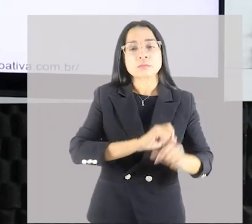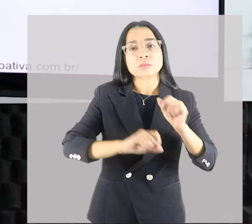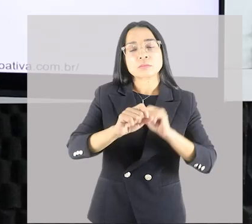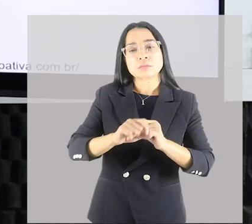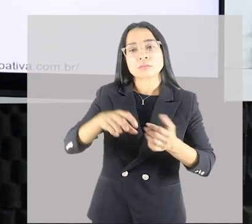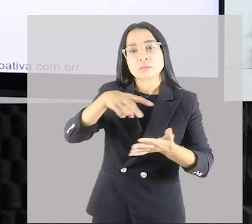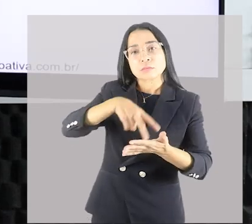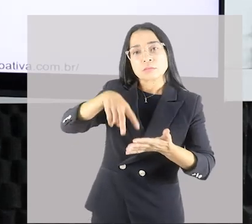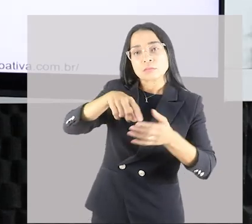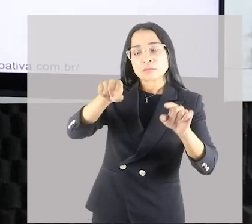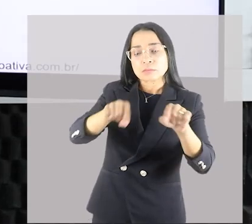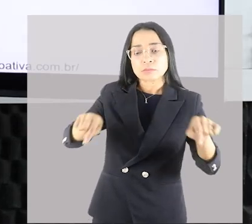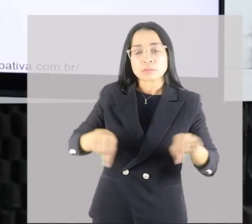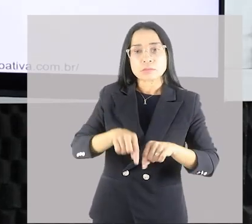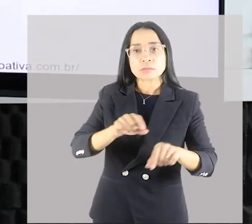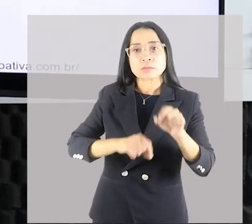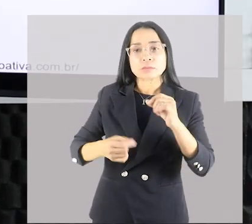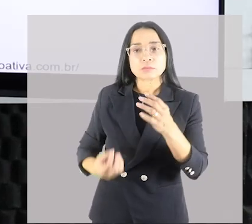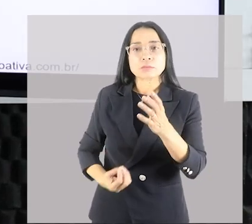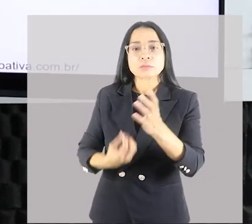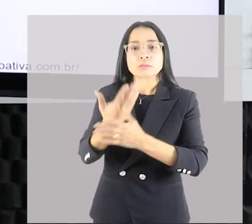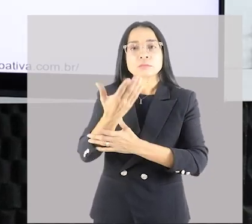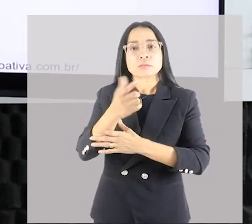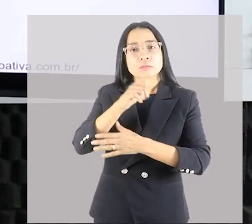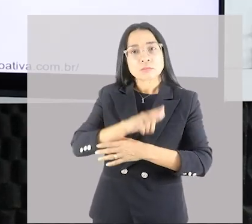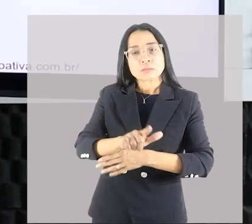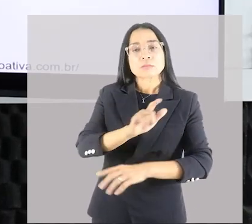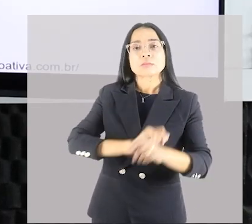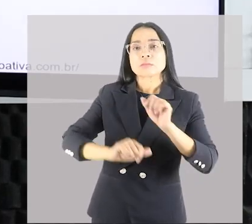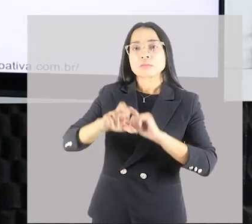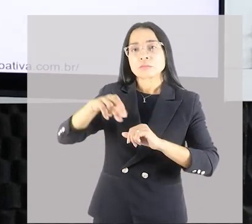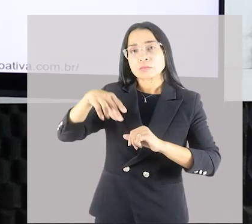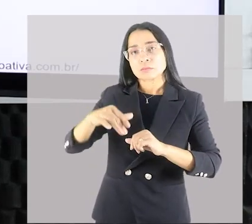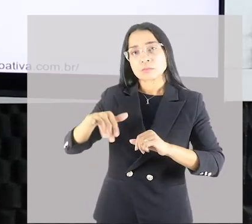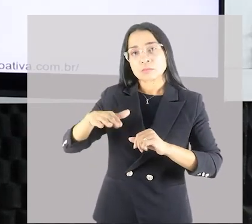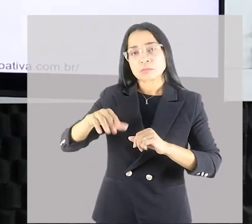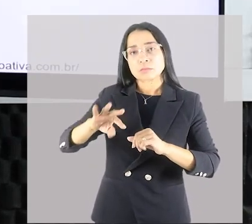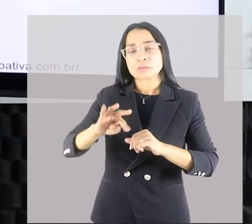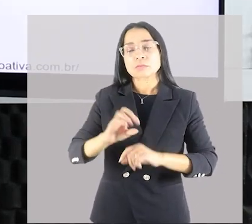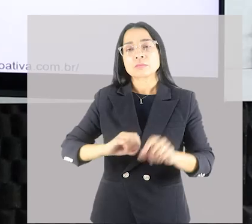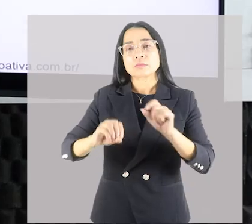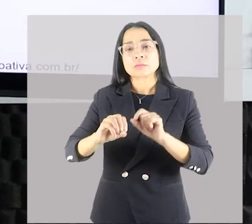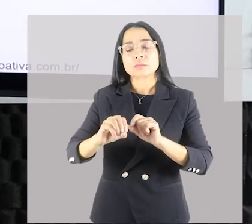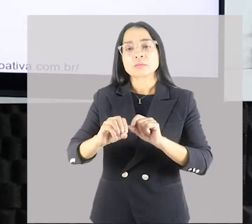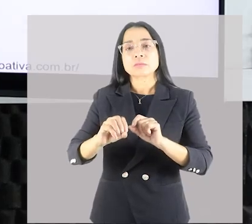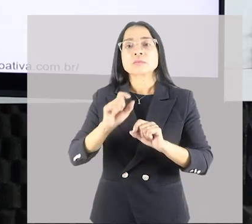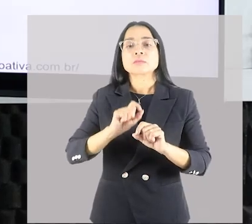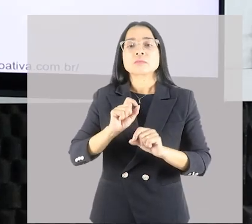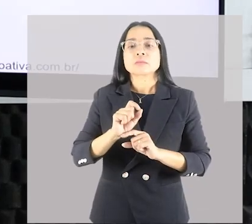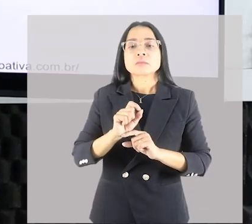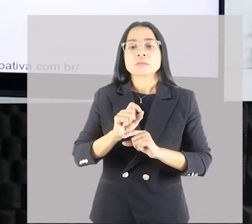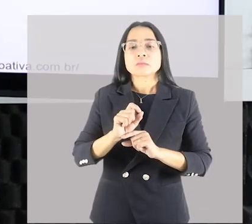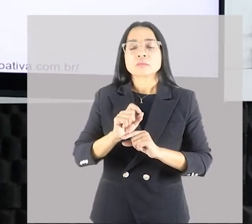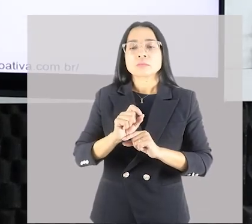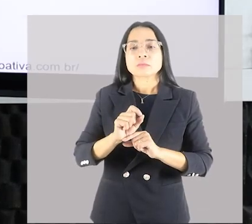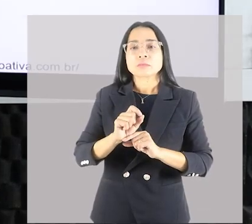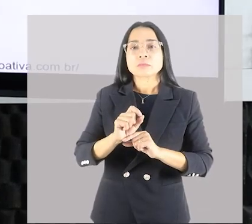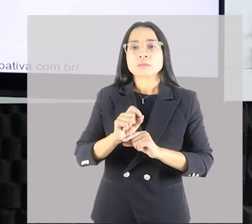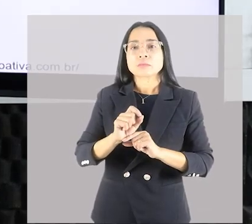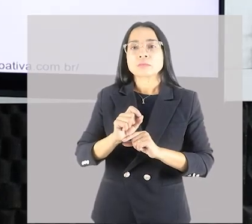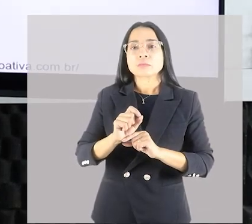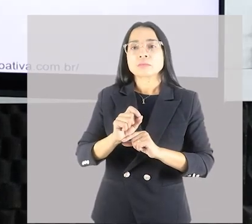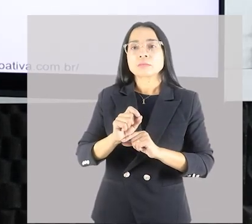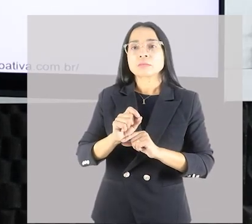de salão, ela vem com o Renascimento e sai ali da classe